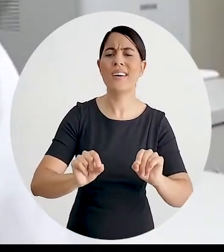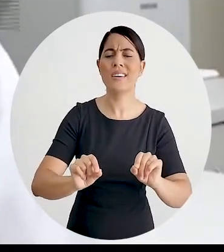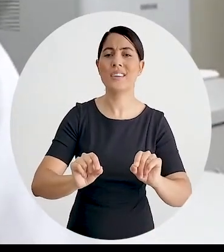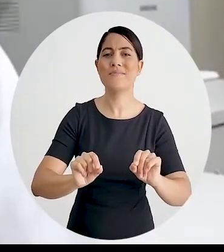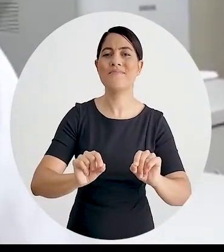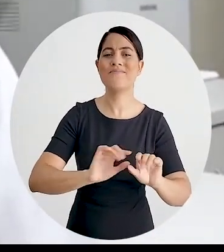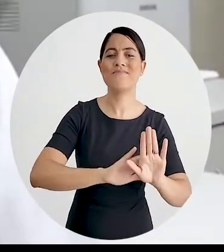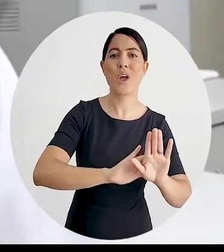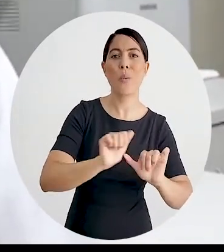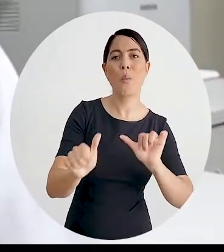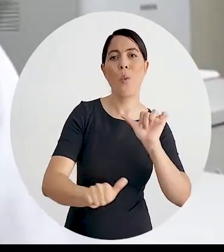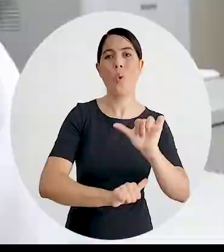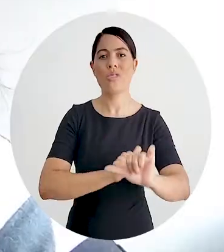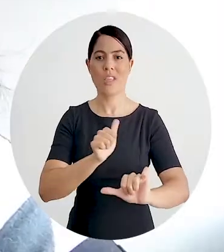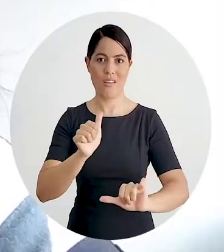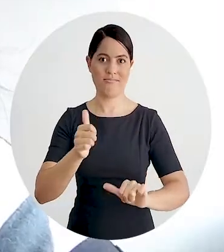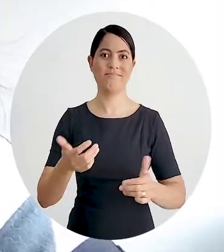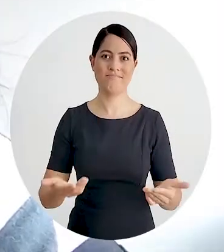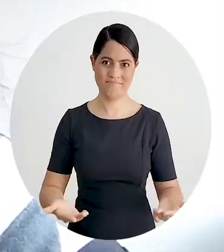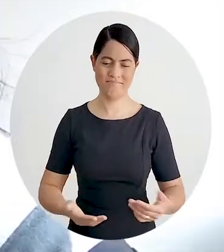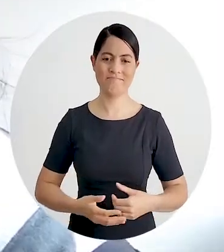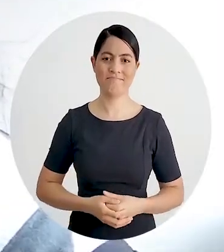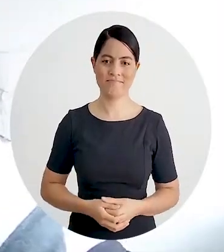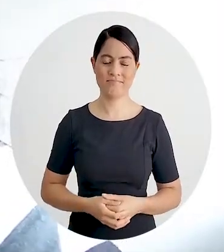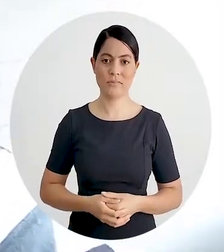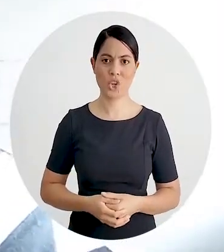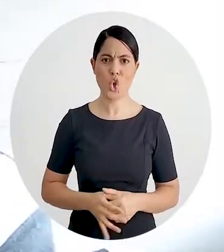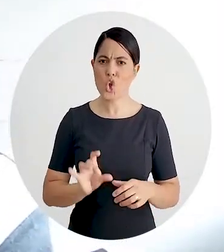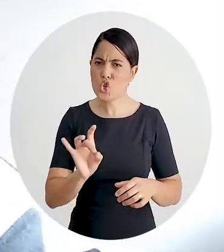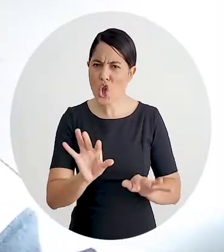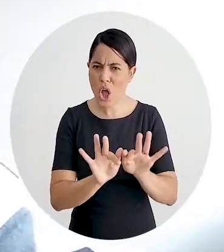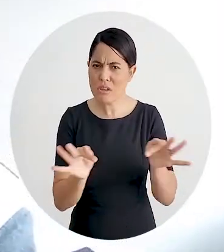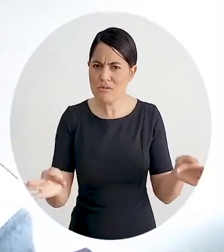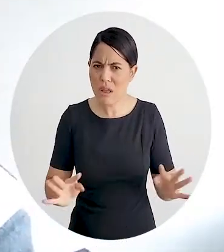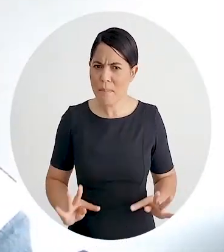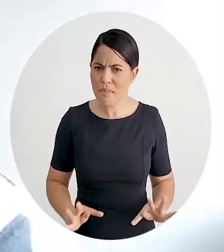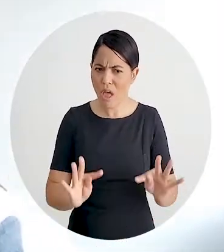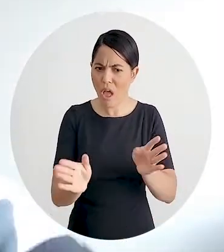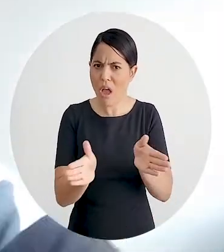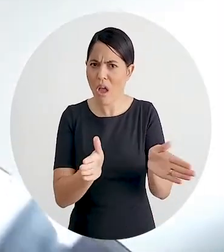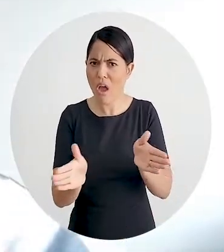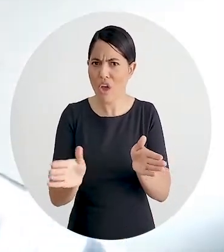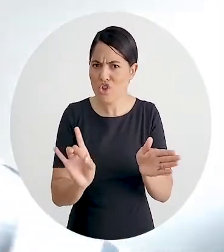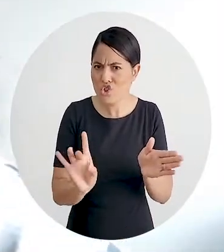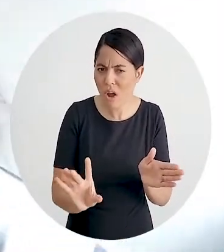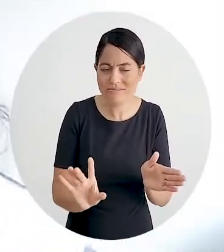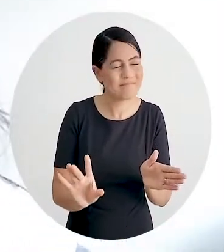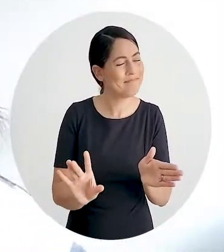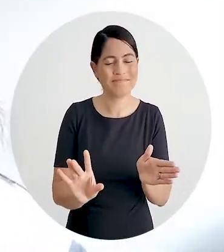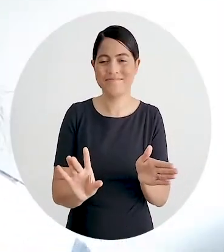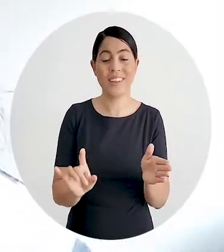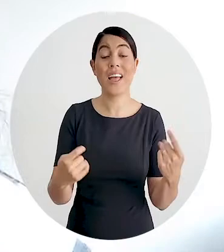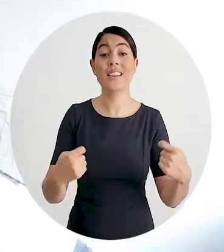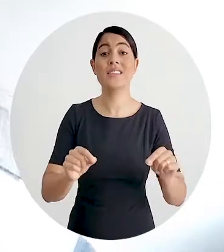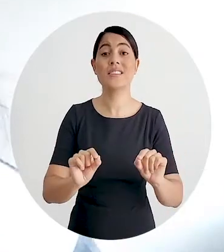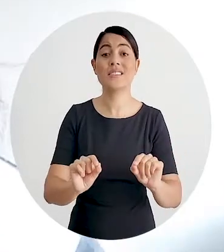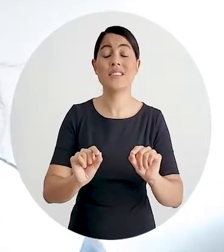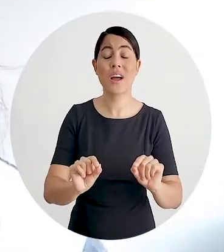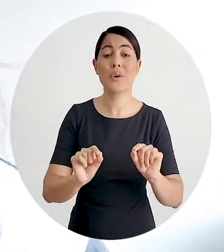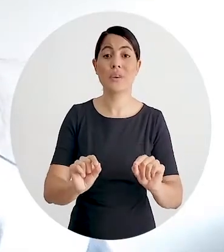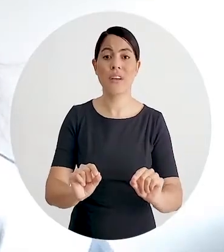uma mudança de paradigmas. Não precisamos apenas de tecnologias assistivas, né? Nós precisamos sim